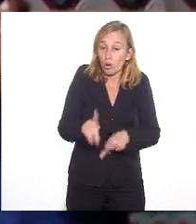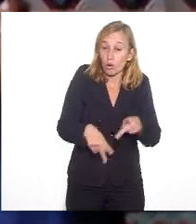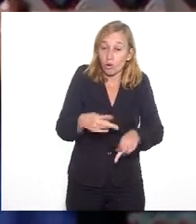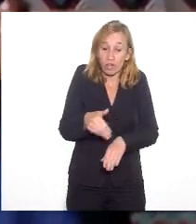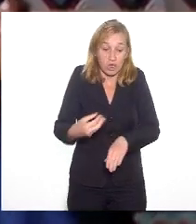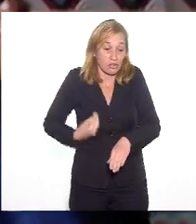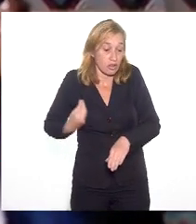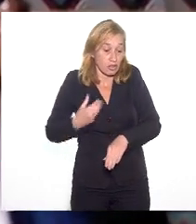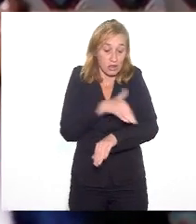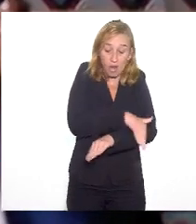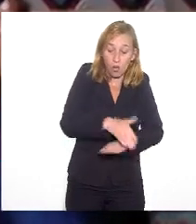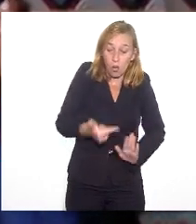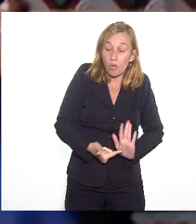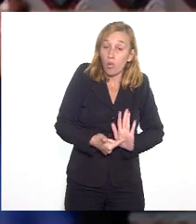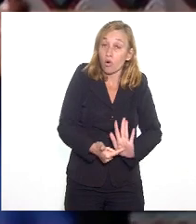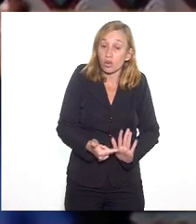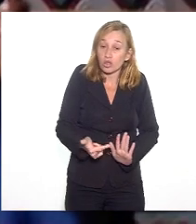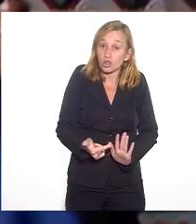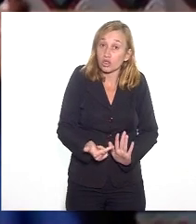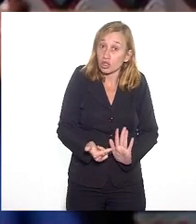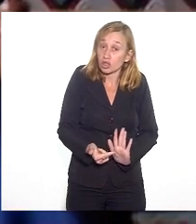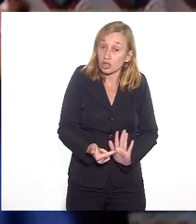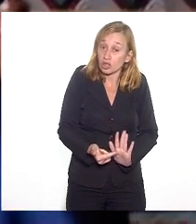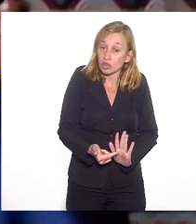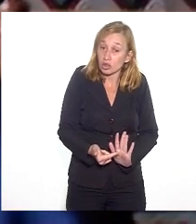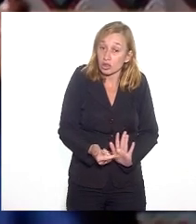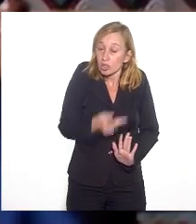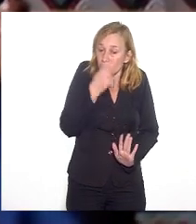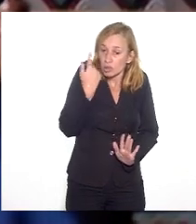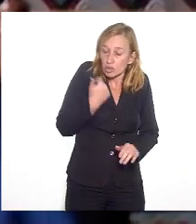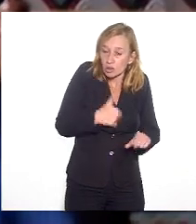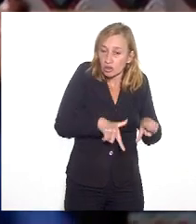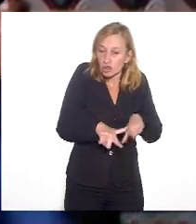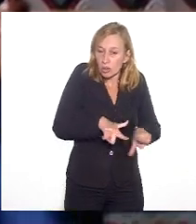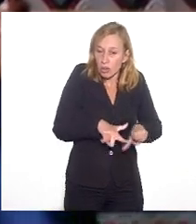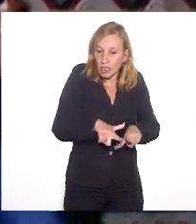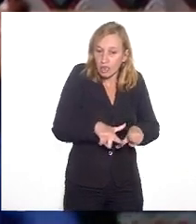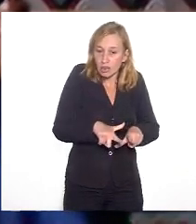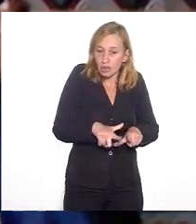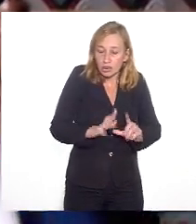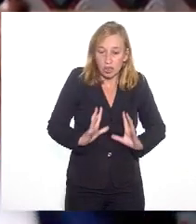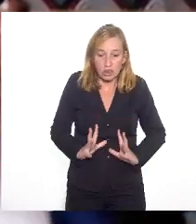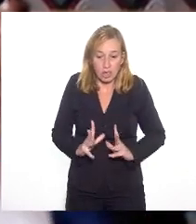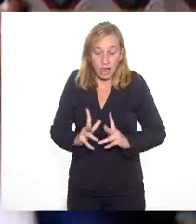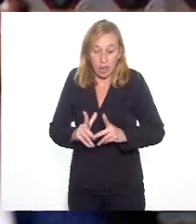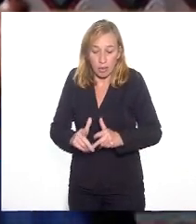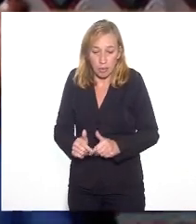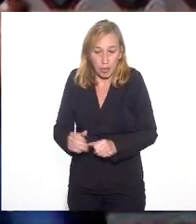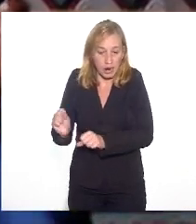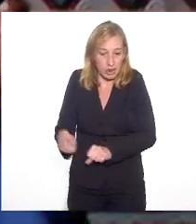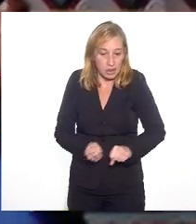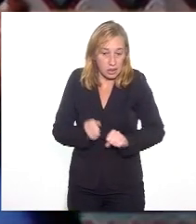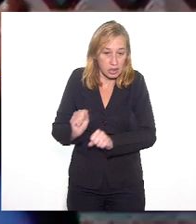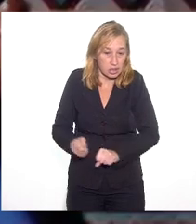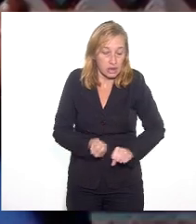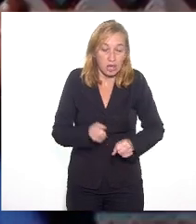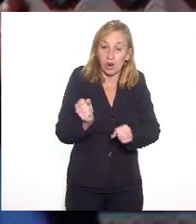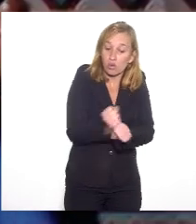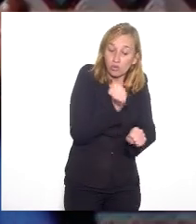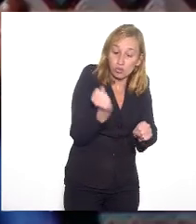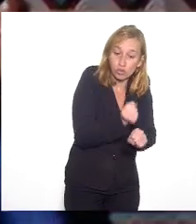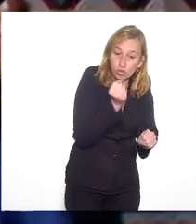rua, demonstram que categorias como trabalhadoras do serviço doméstico, da construção